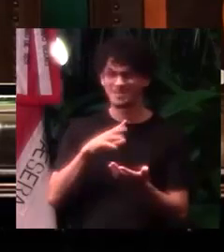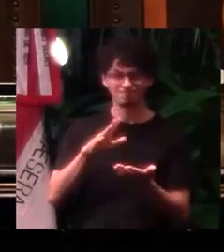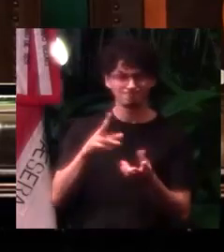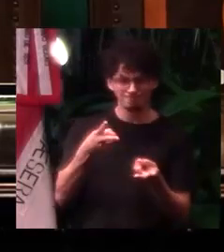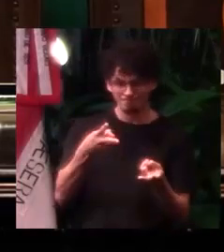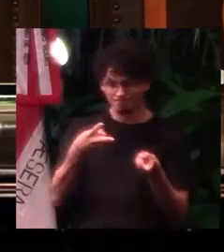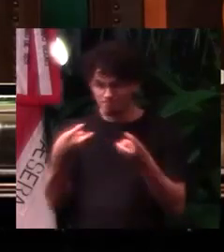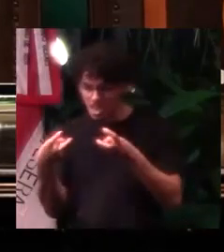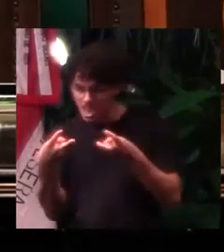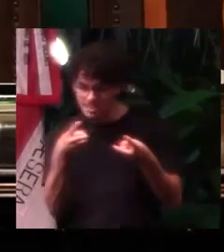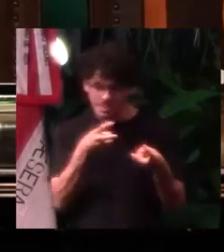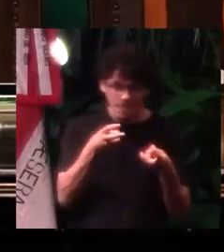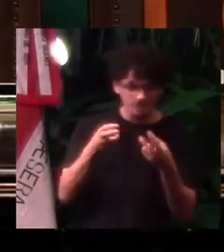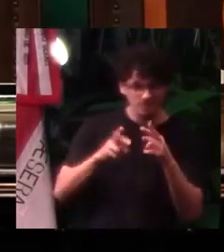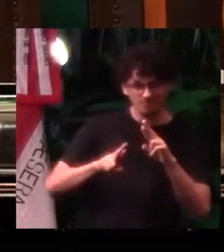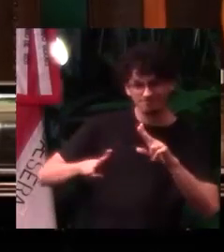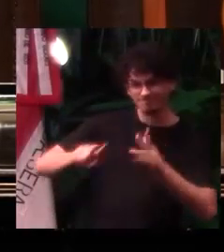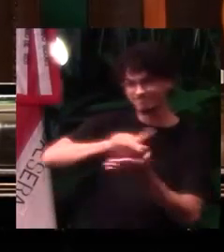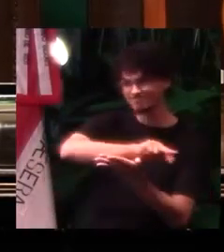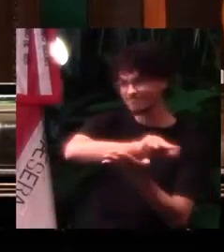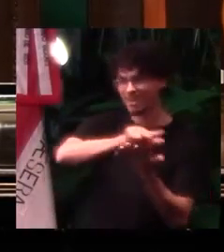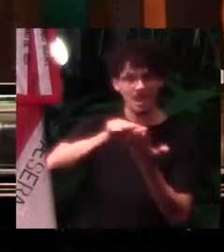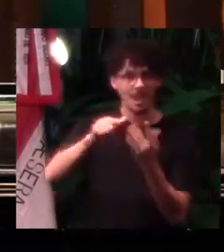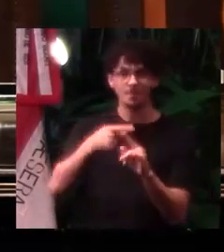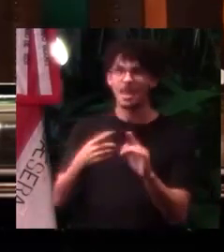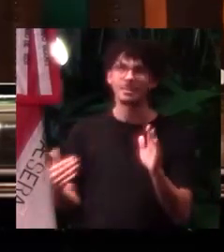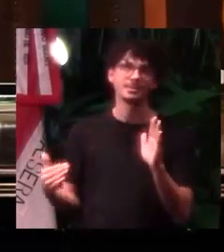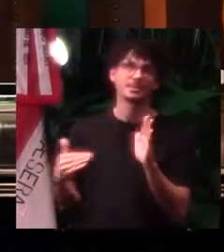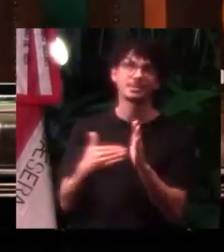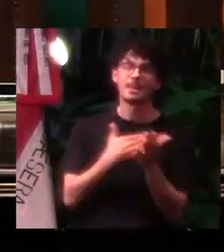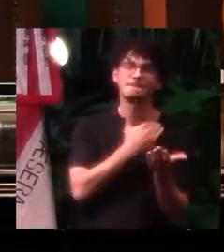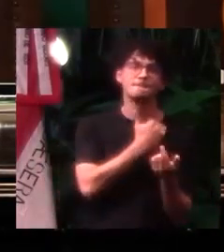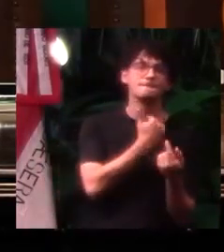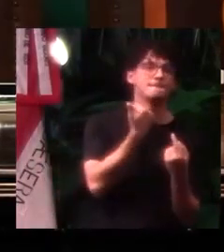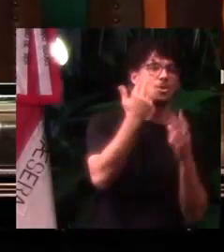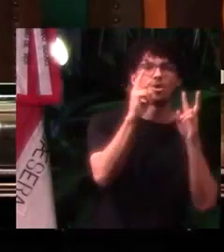múltiplas, né, que falam desde a morte até